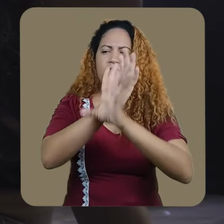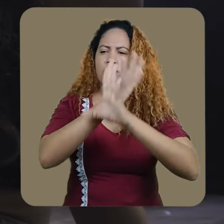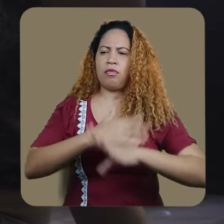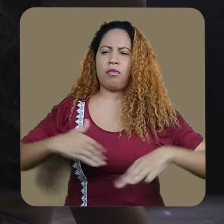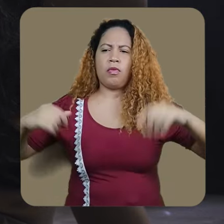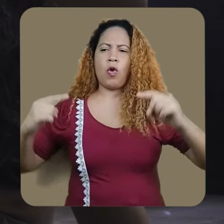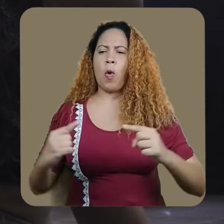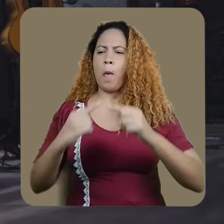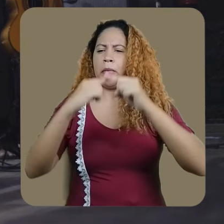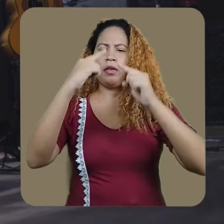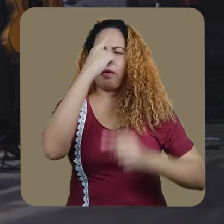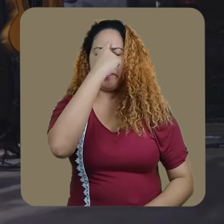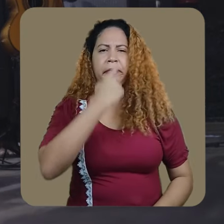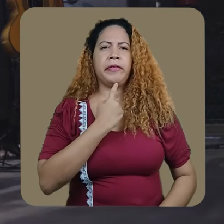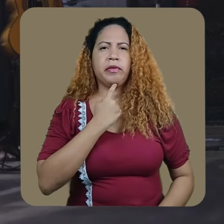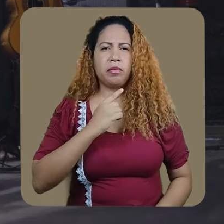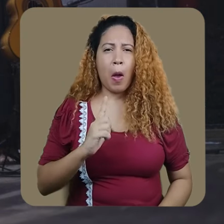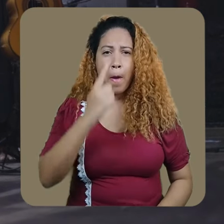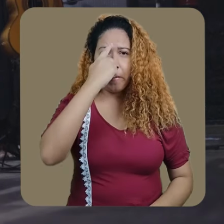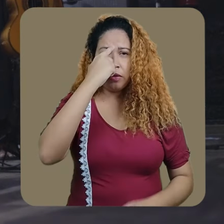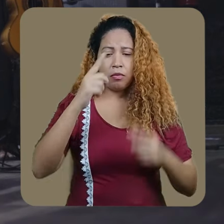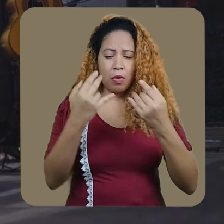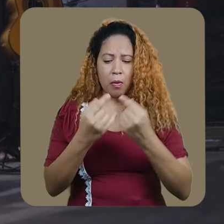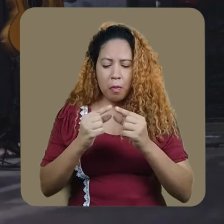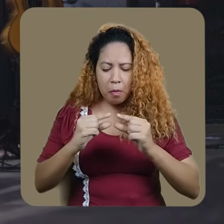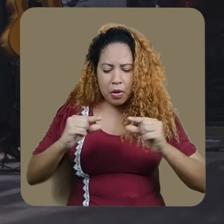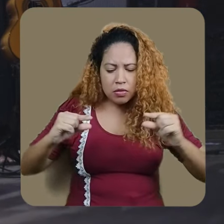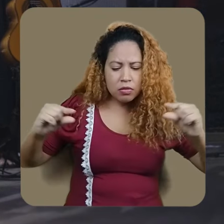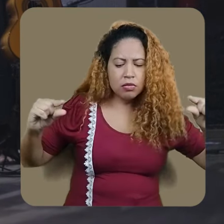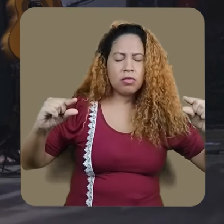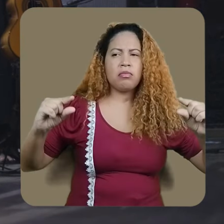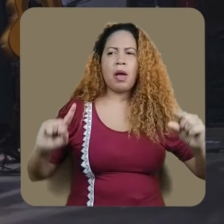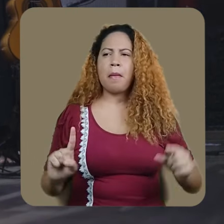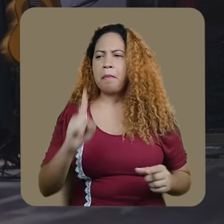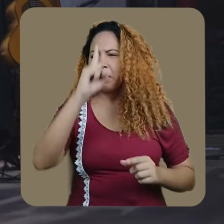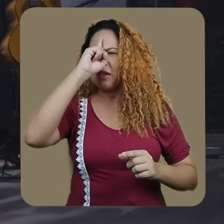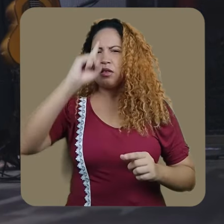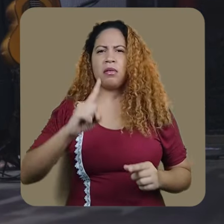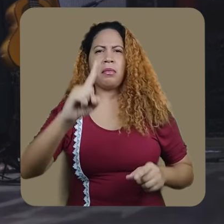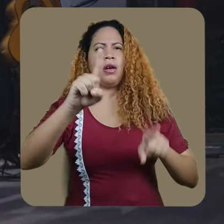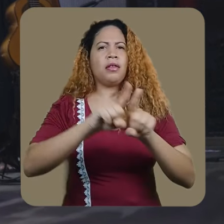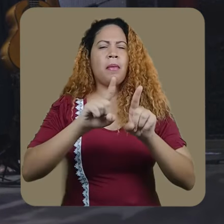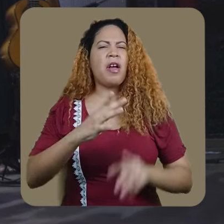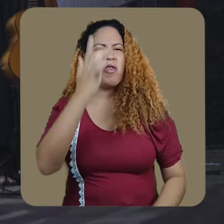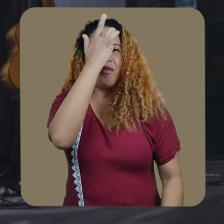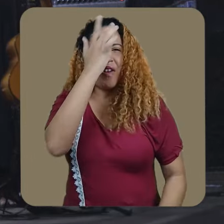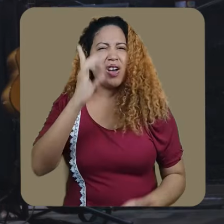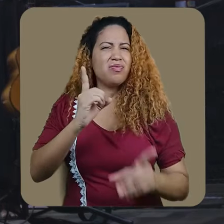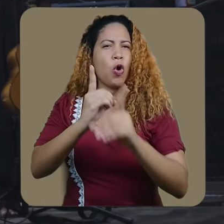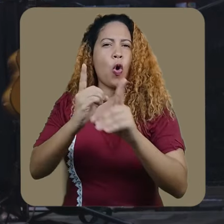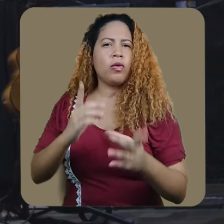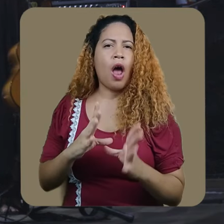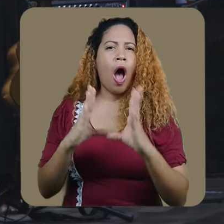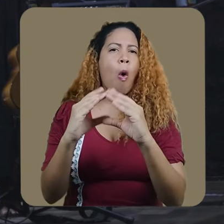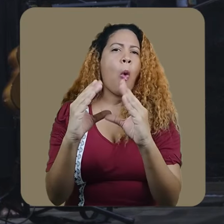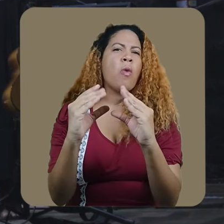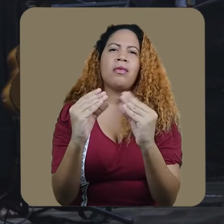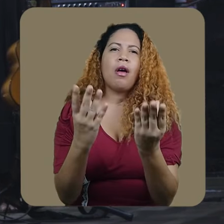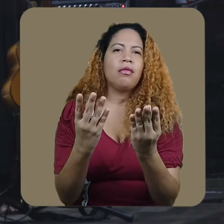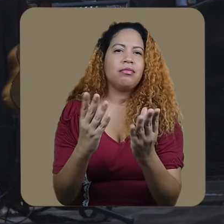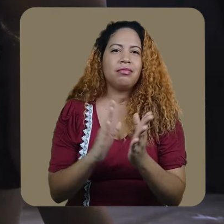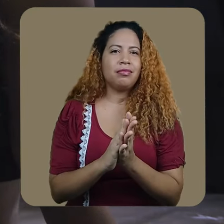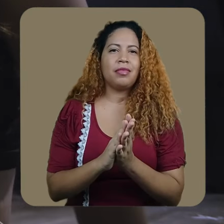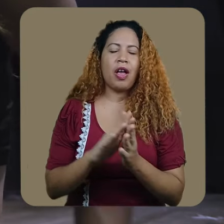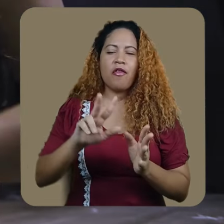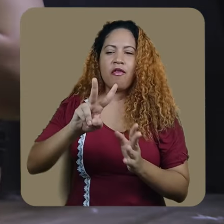Catiawaru mesmo, né? Eu pensei no Baibante como um elemento central da cenografia. Todo mundo sabe que é fácil de encontrar, é